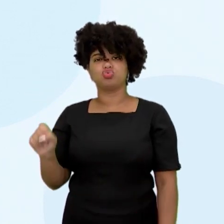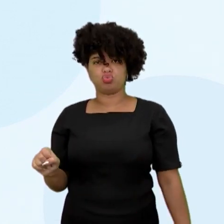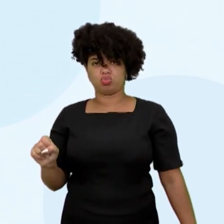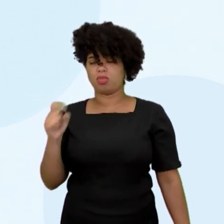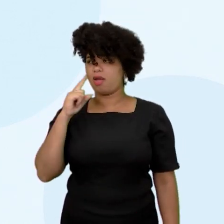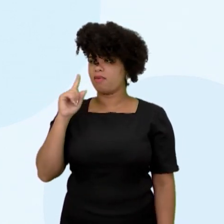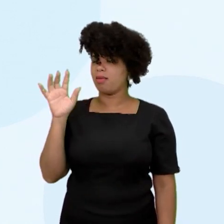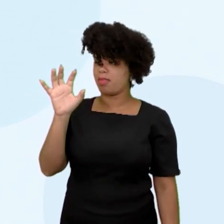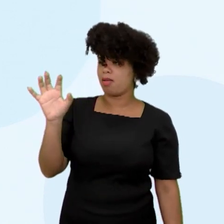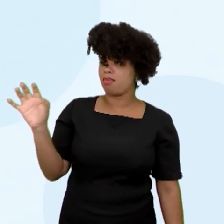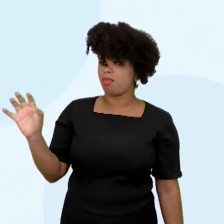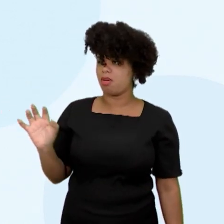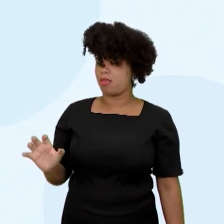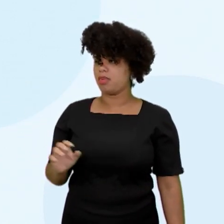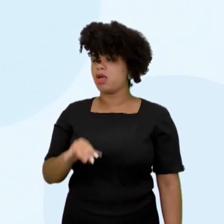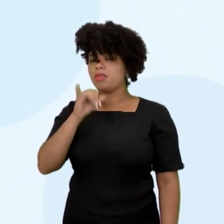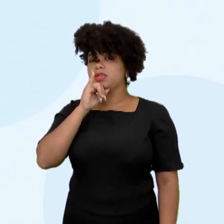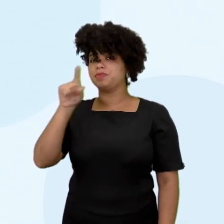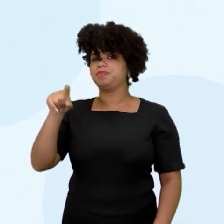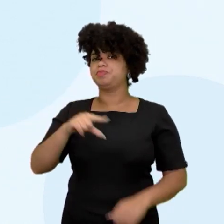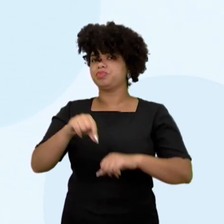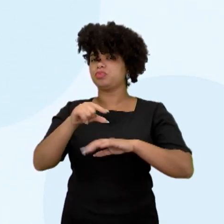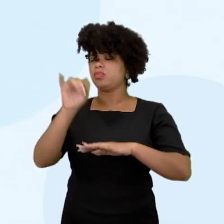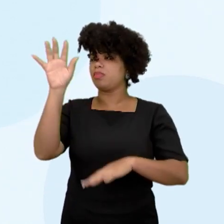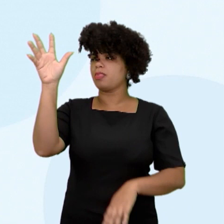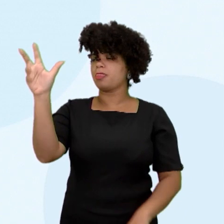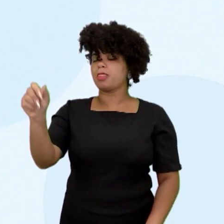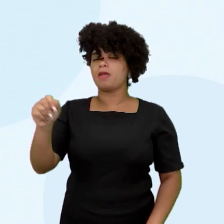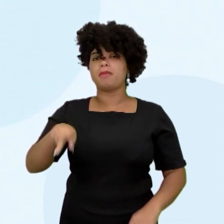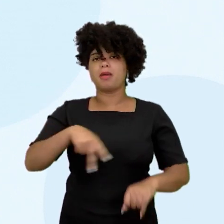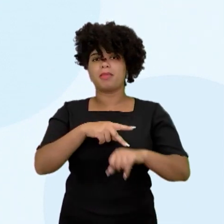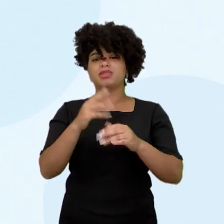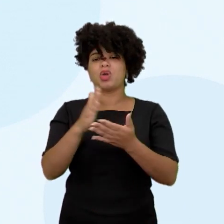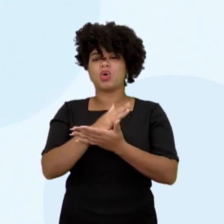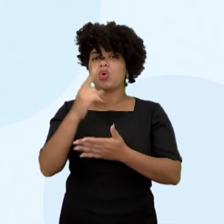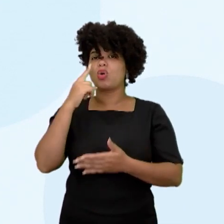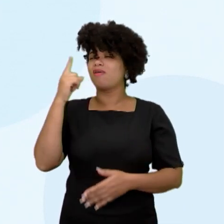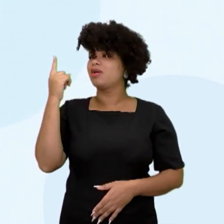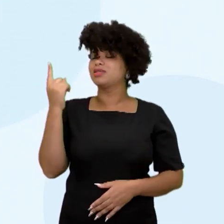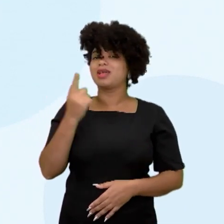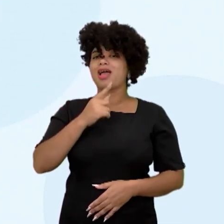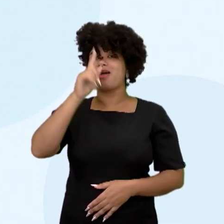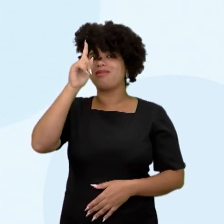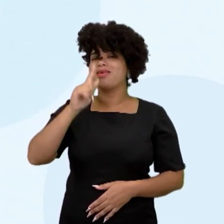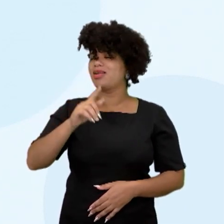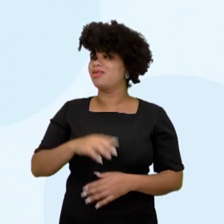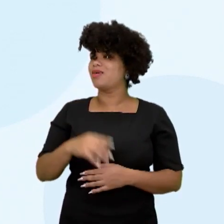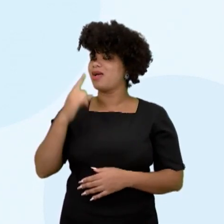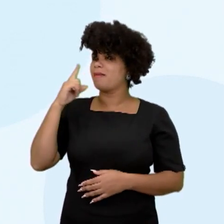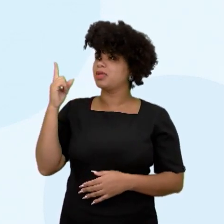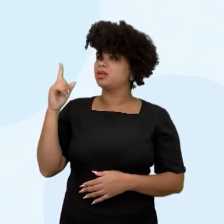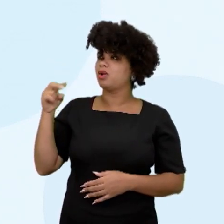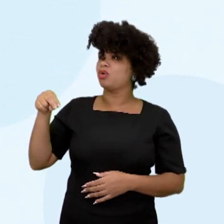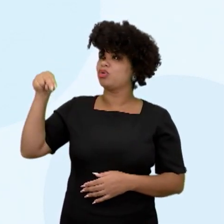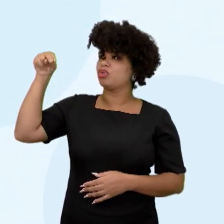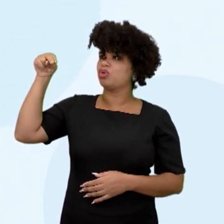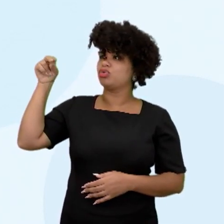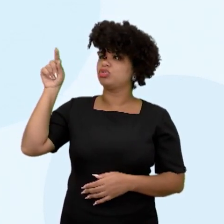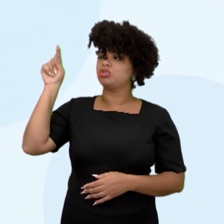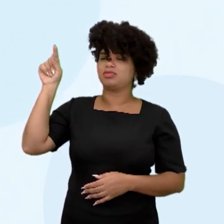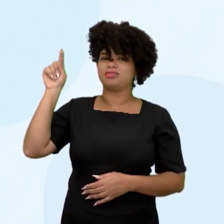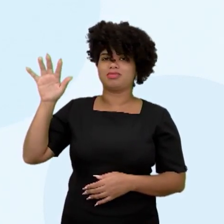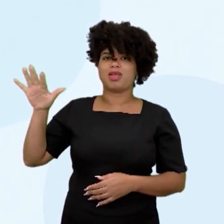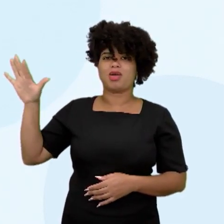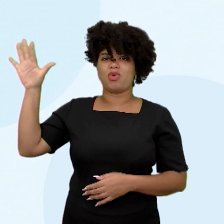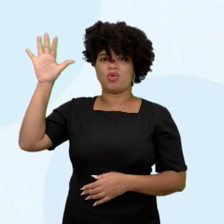gente observa, por exemplo, na África, muitos países em amarelo, principalmente no Norte, porque lá está